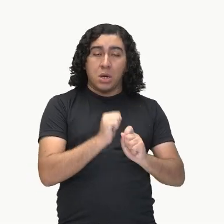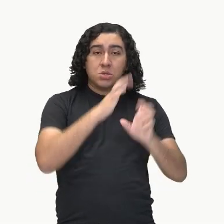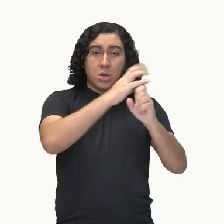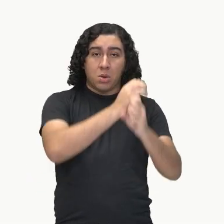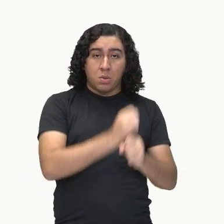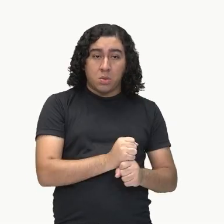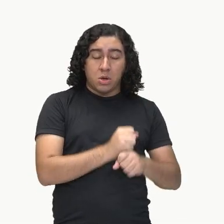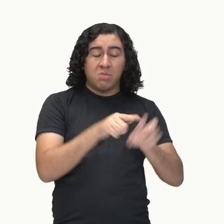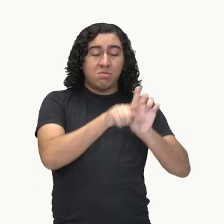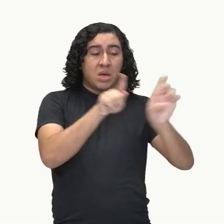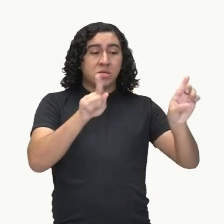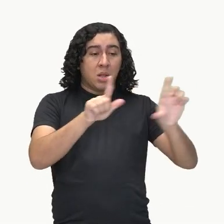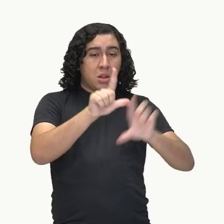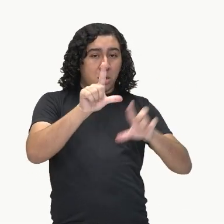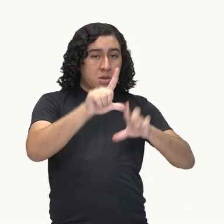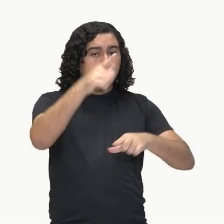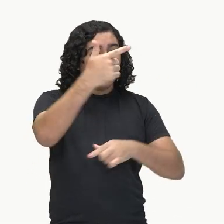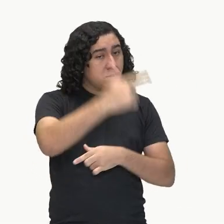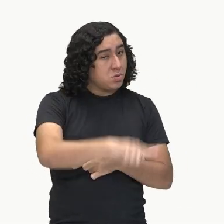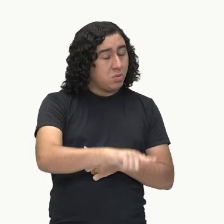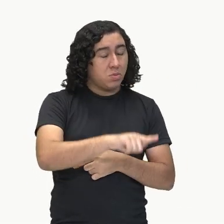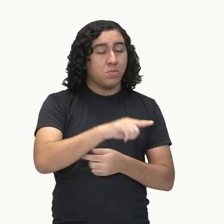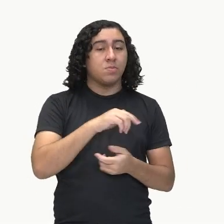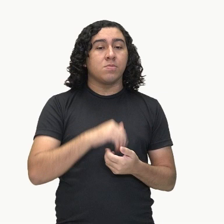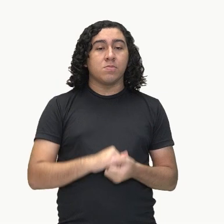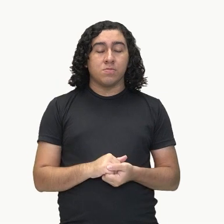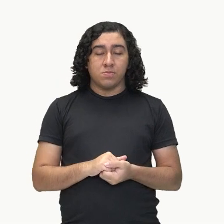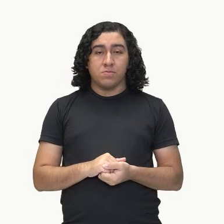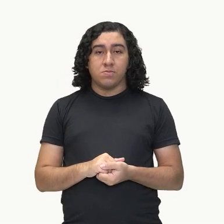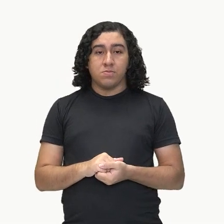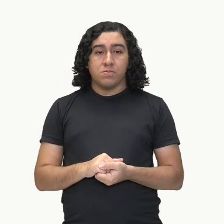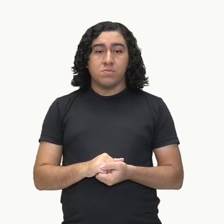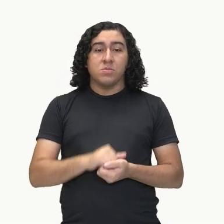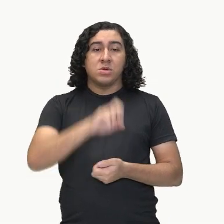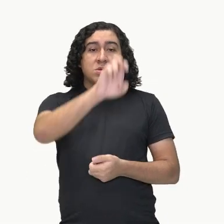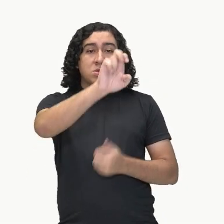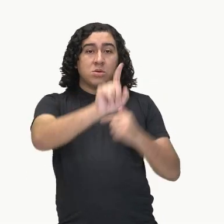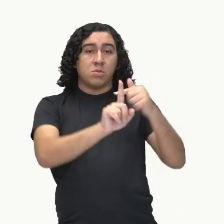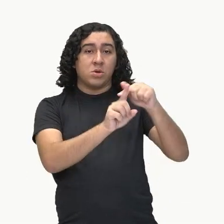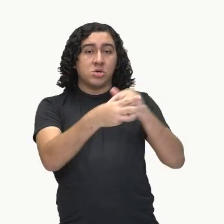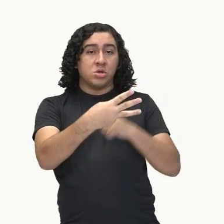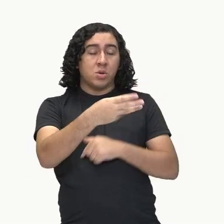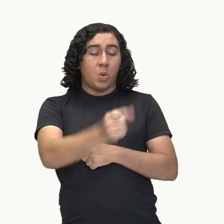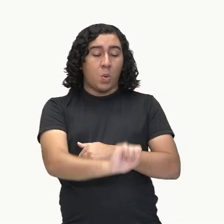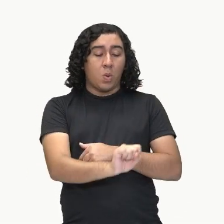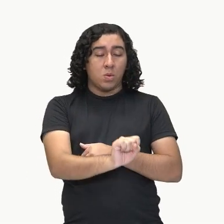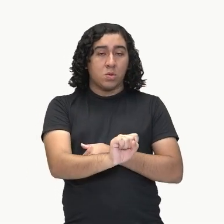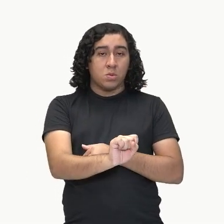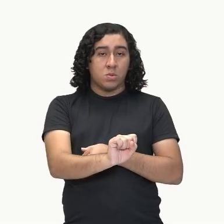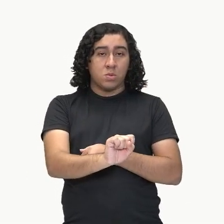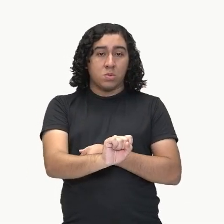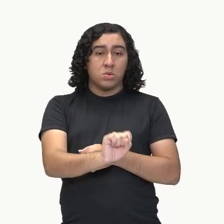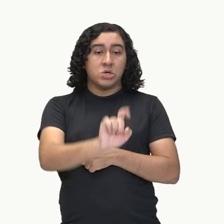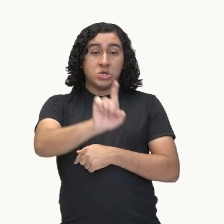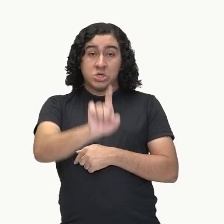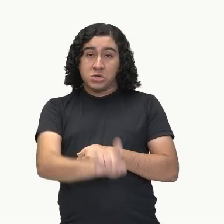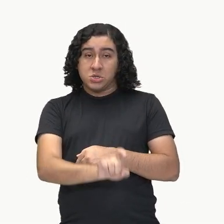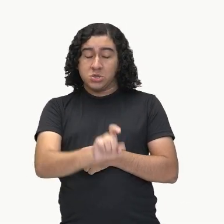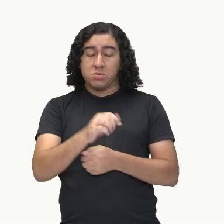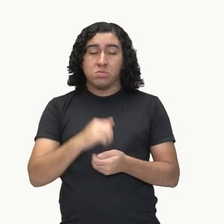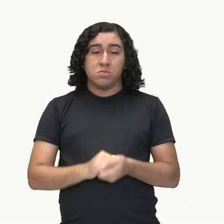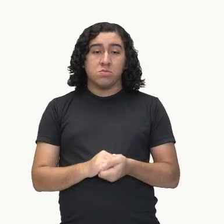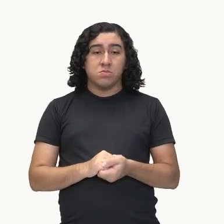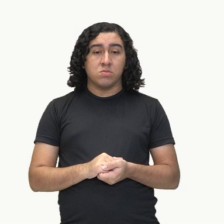literal. 5 mais 3, 8. 8x. Menos 8